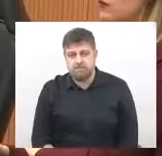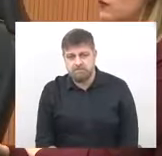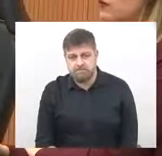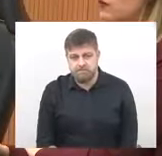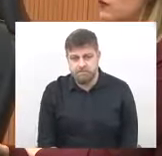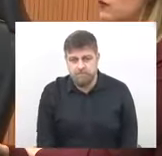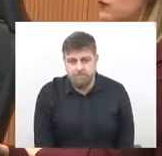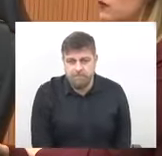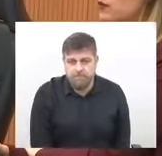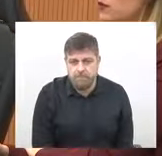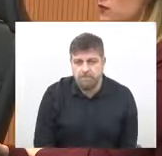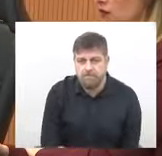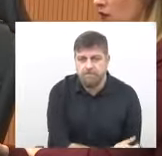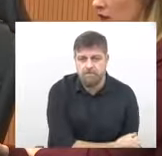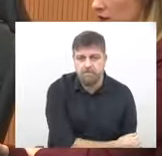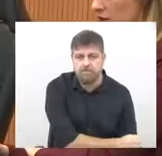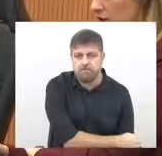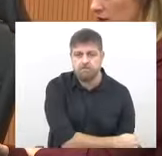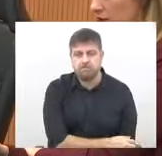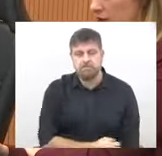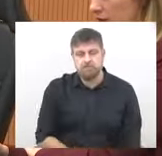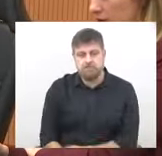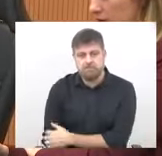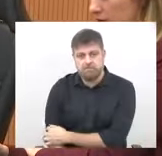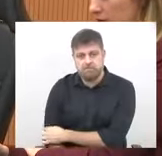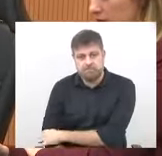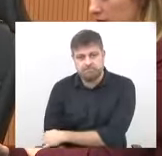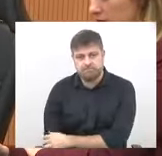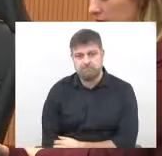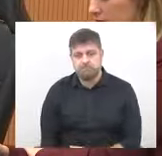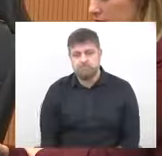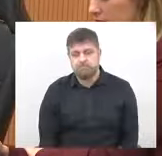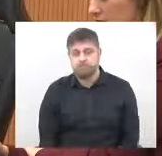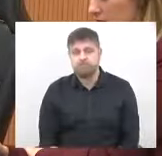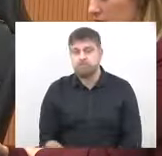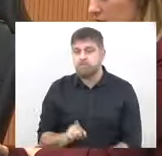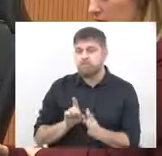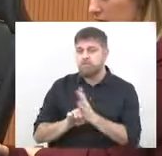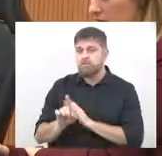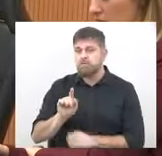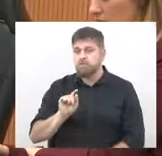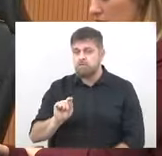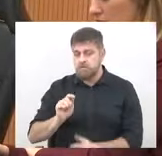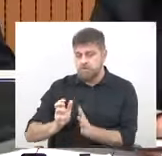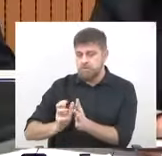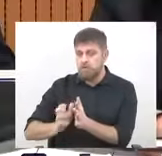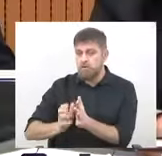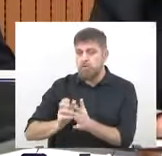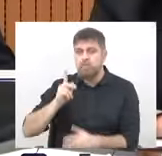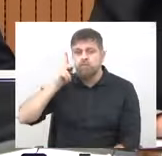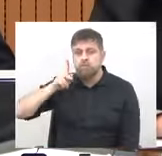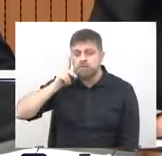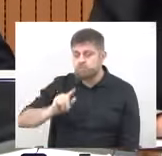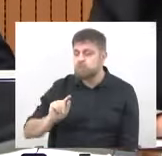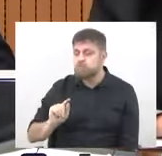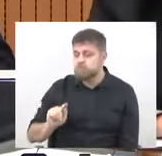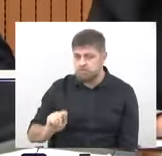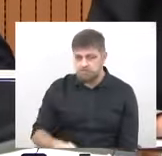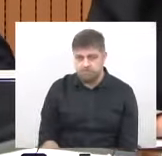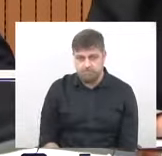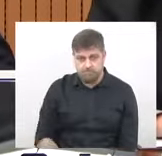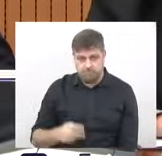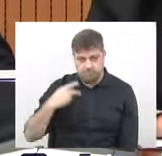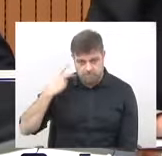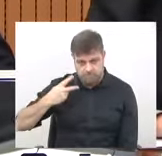Obrigado, vereador. Eu consulto o vereador Ailton, próxima bancada inscrita. Senhor presidente, Rafa Zimbaldi, o próximo vereador